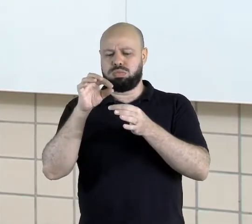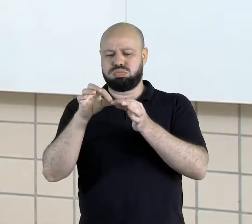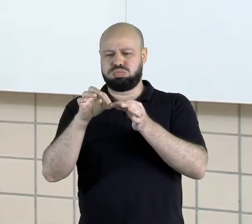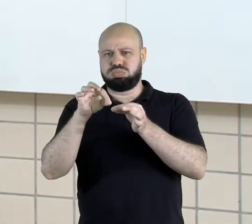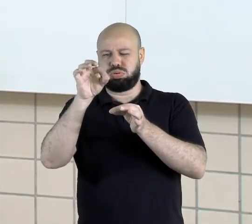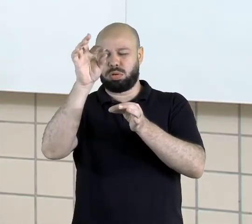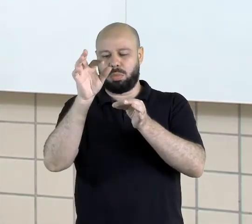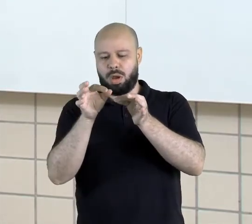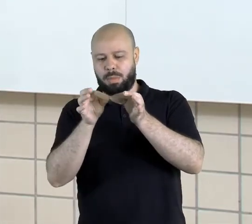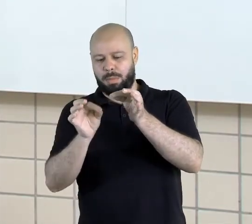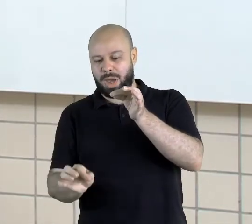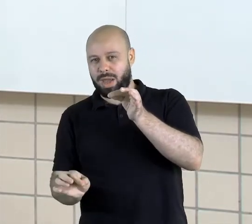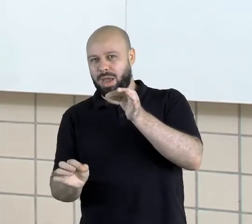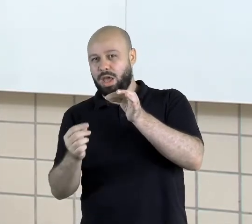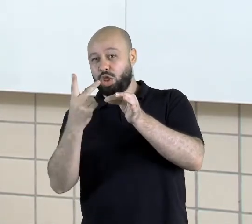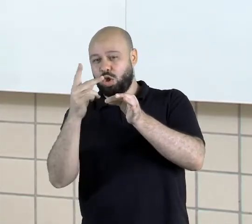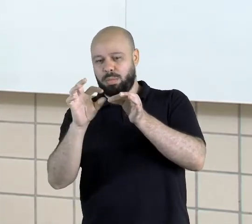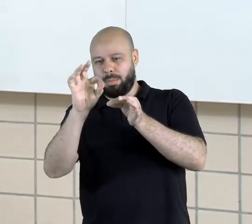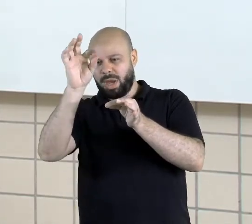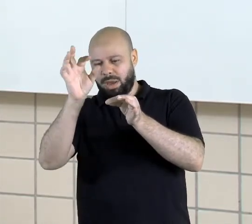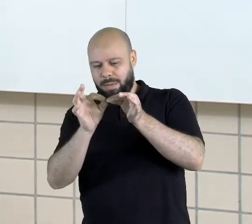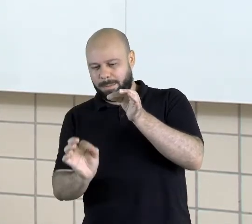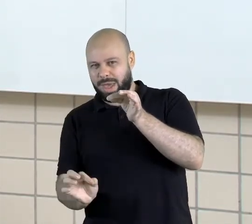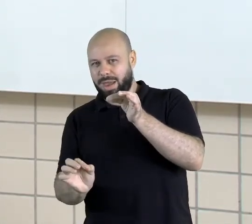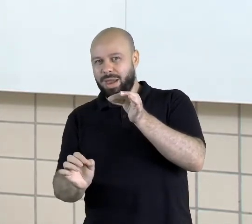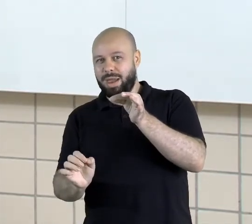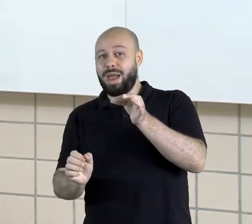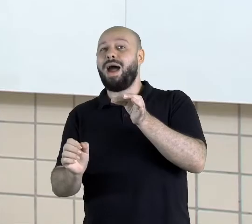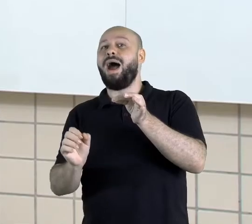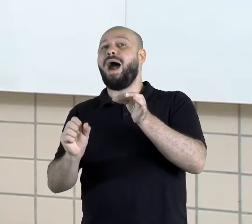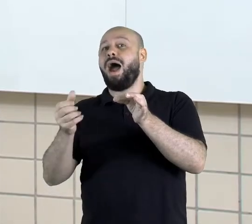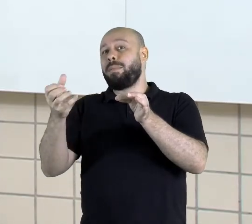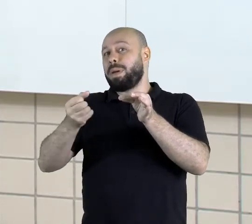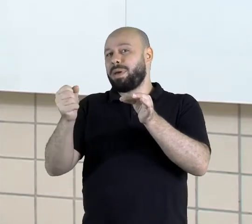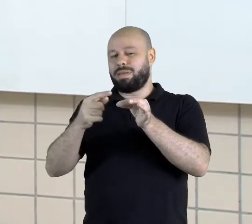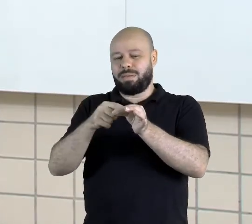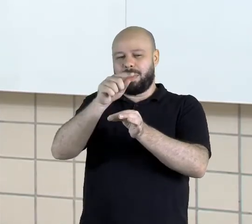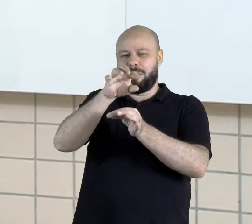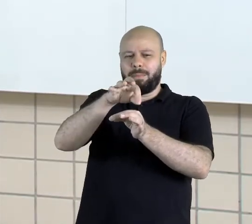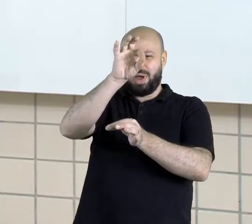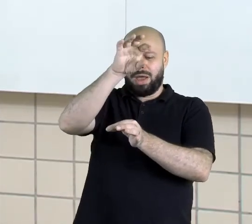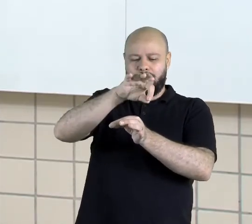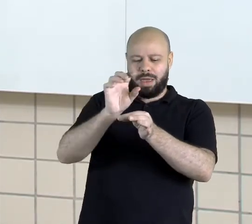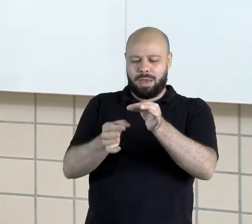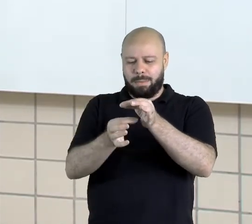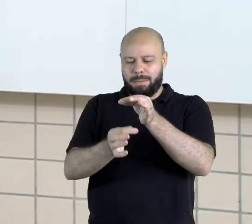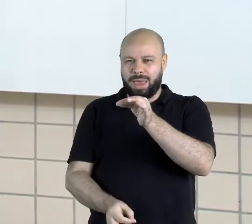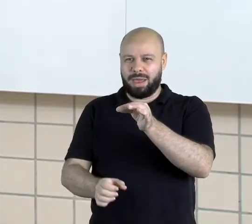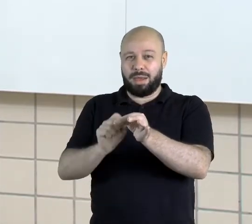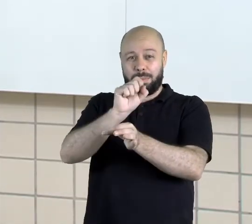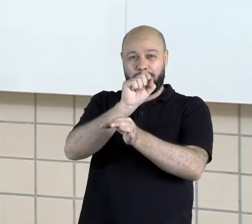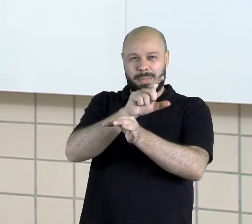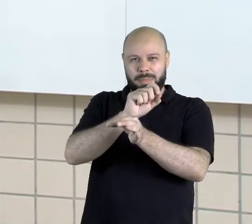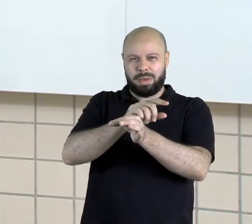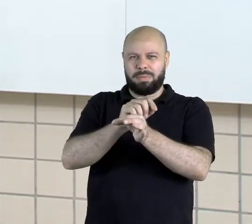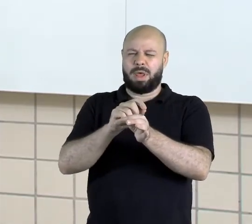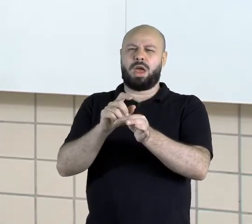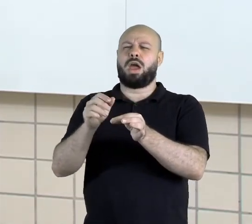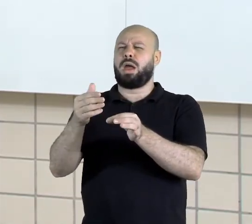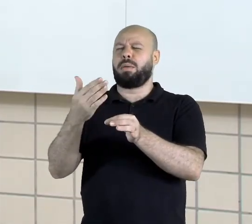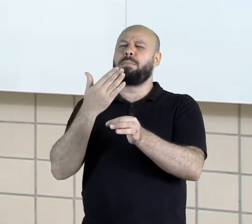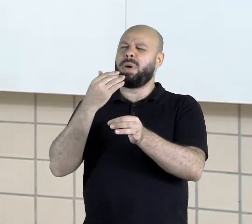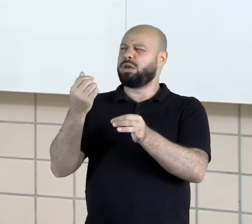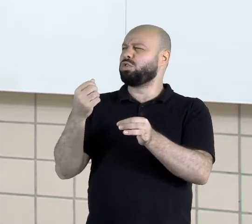e o segmento do cordão azul. Olha como é que ele vai ficar. Aí você vai pedir para alguém na sua casa dar um nó. Pode dar um nó sem medo nenhum. Ó. Dá um